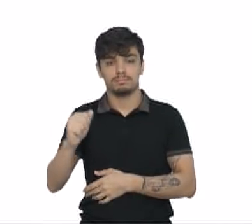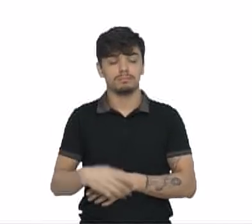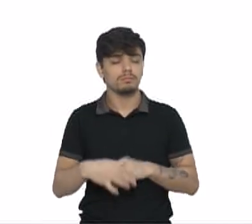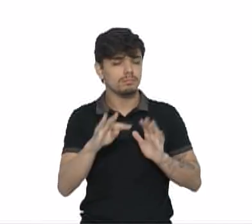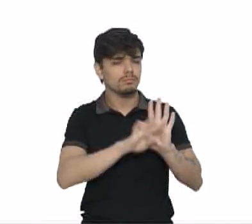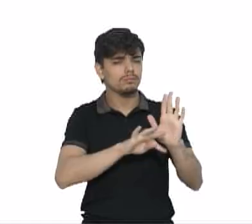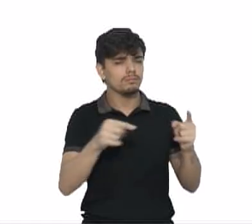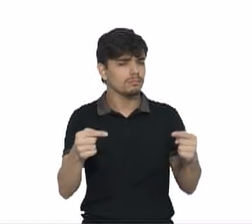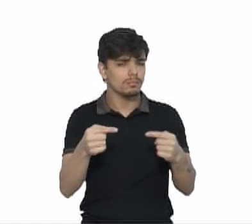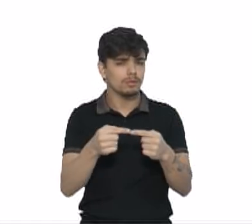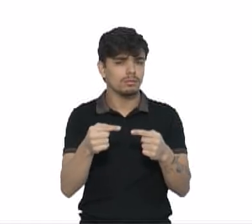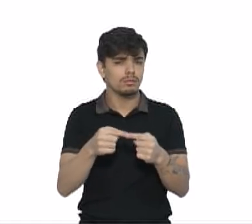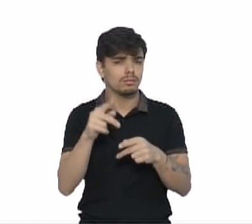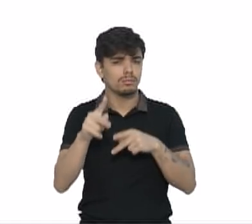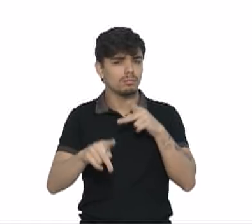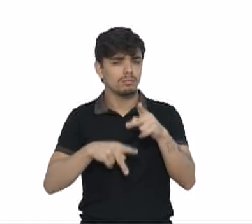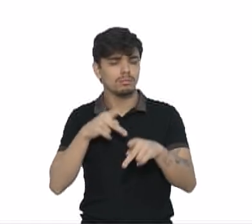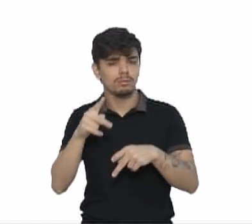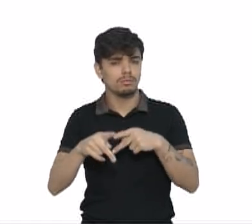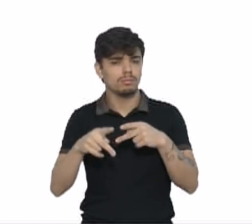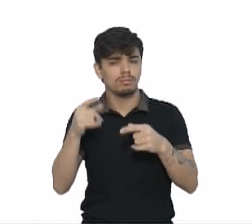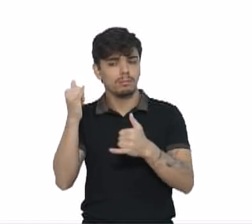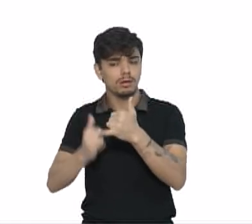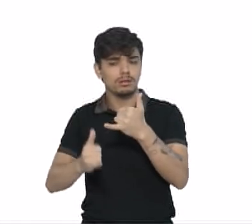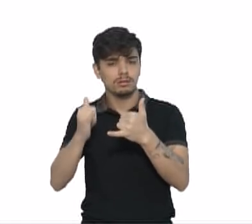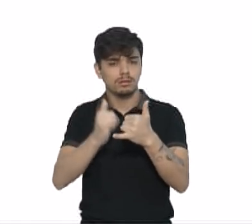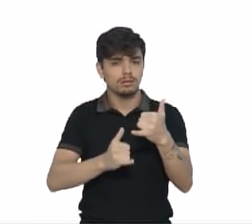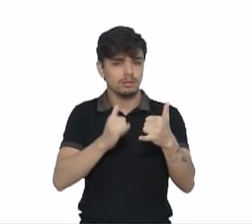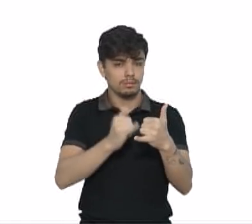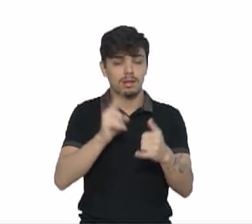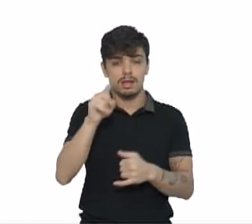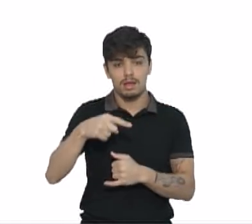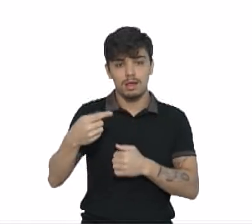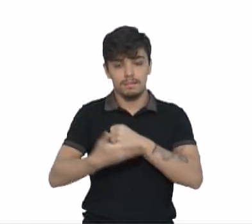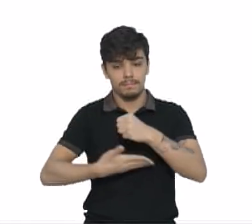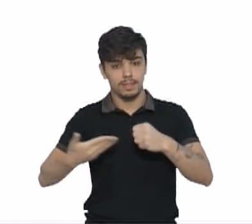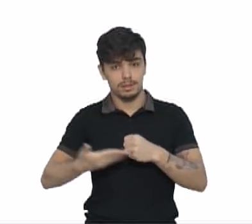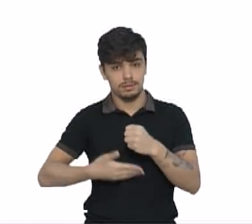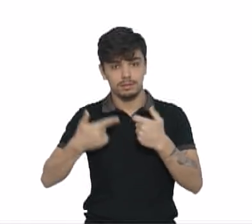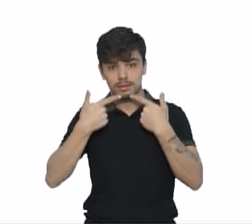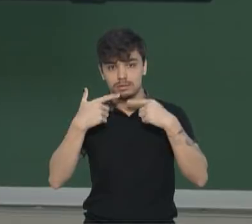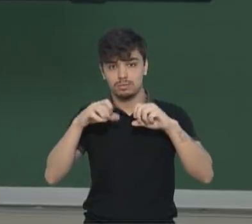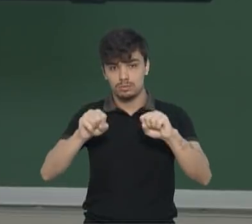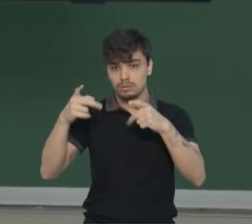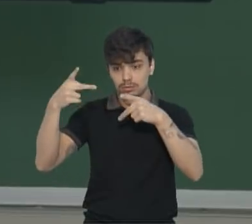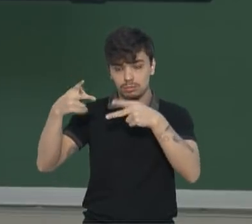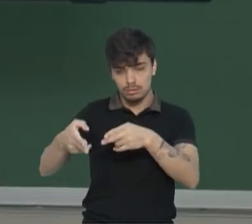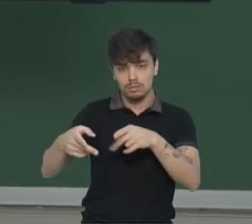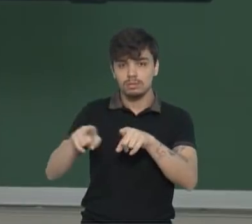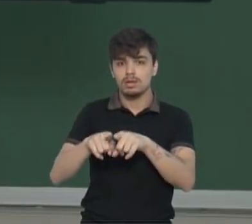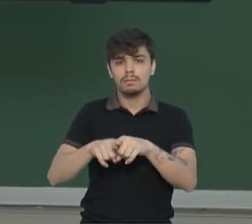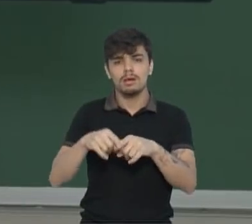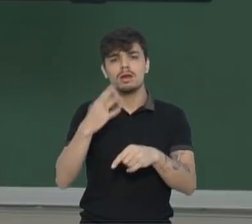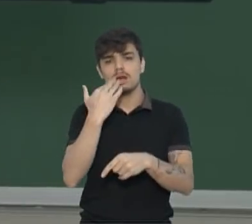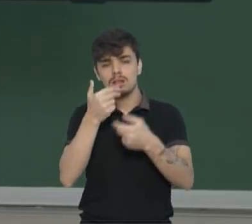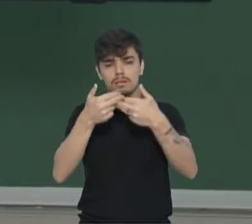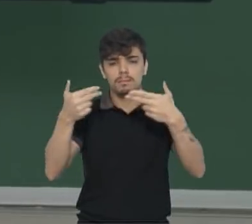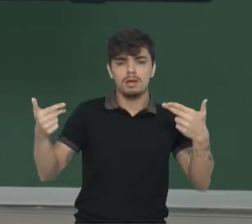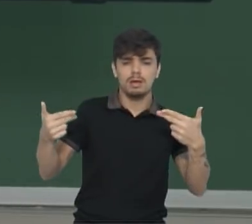similares? Uma mesma base linguística, mesmos hábitos alimentares e mesma forma de se vestir. Então, eles tinham coisas, que